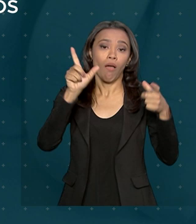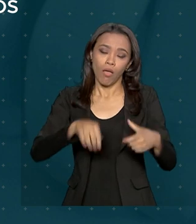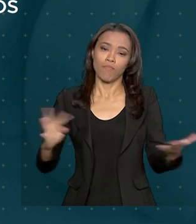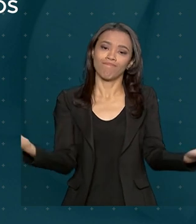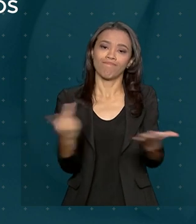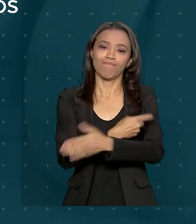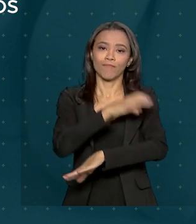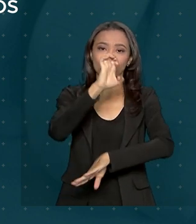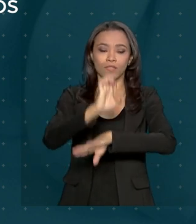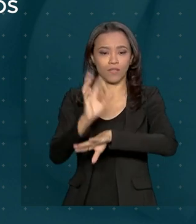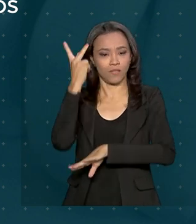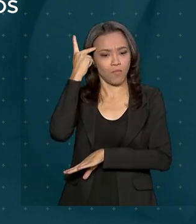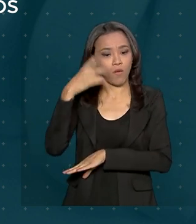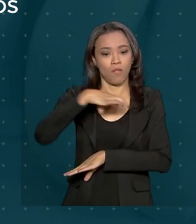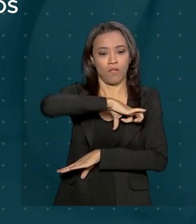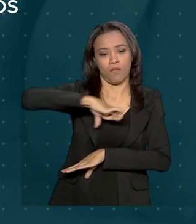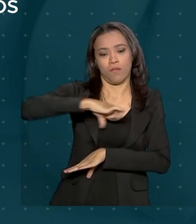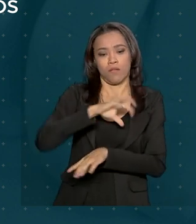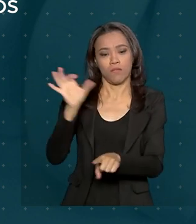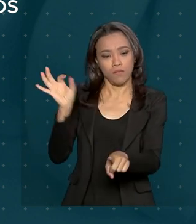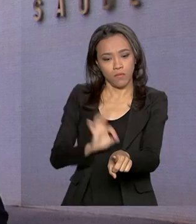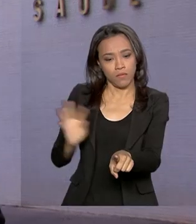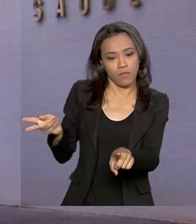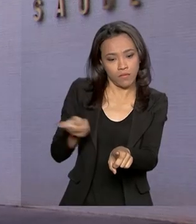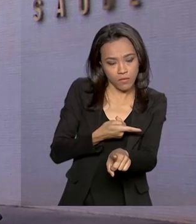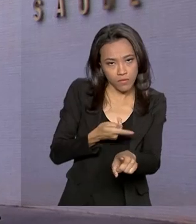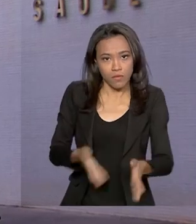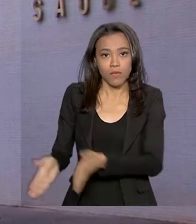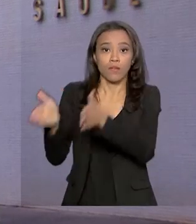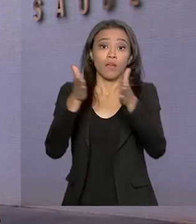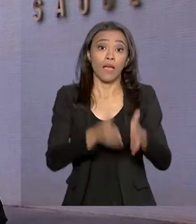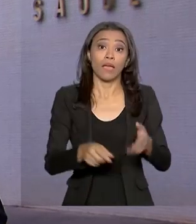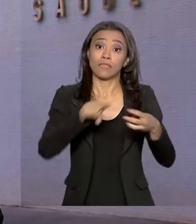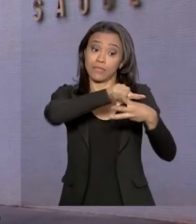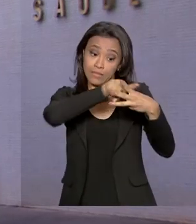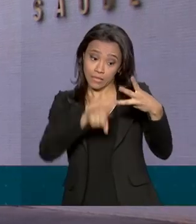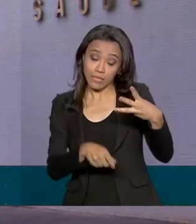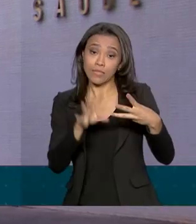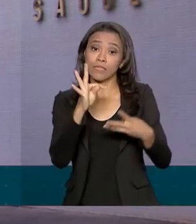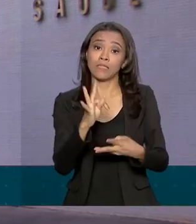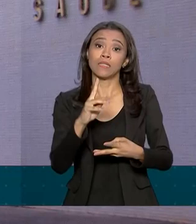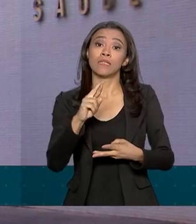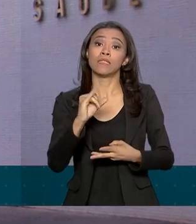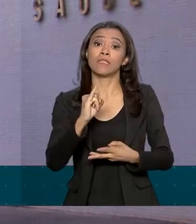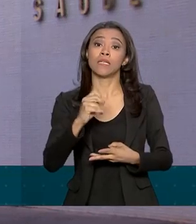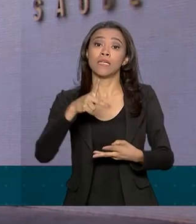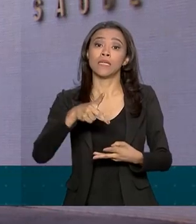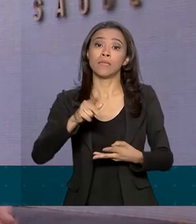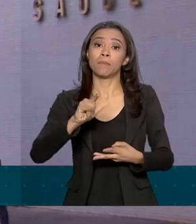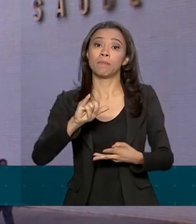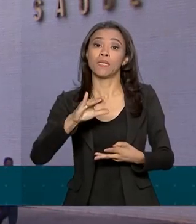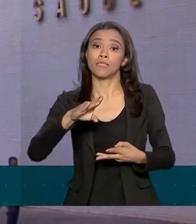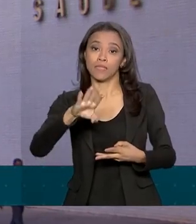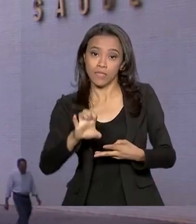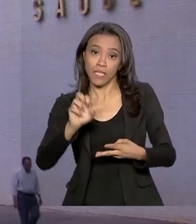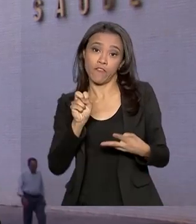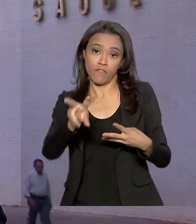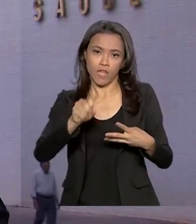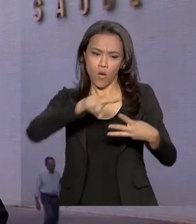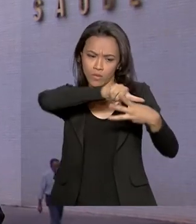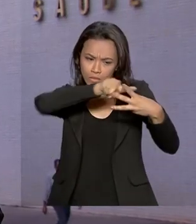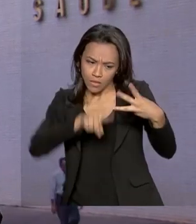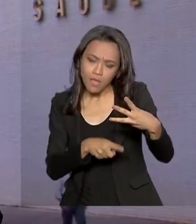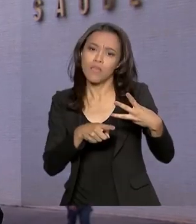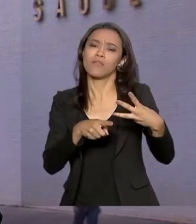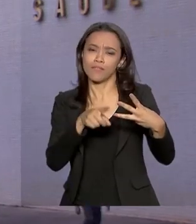Paulo, com 99% dos casos. A tríplice viral vacina que garante a imunização contra sarampo, cachumba